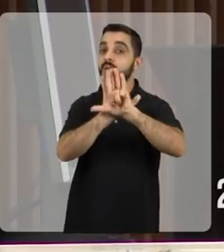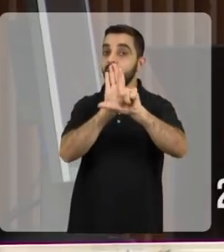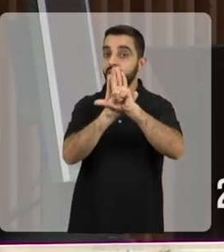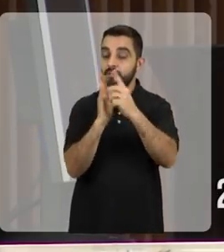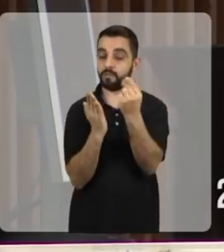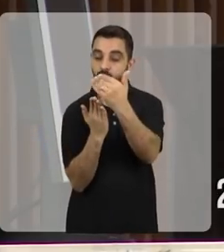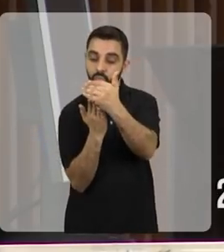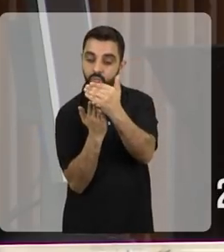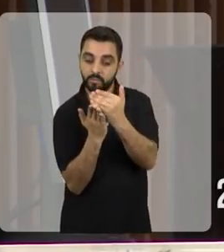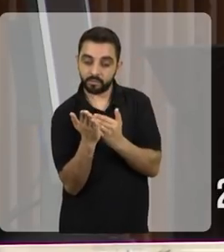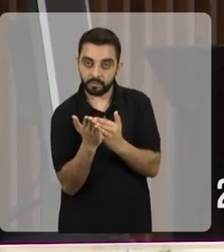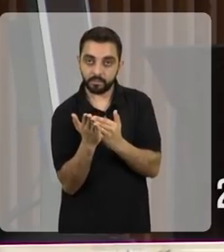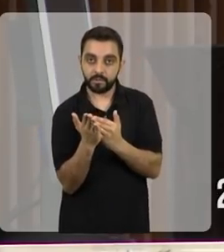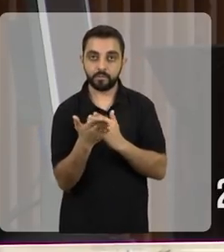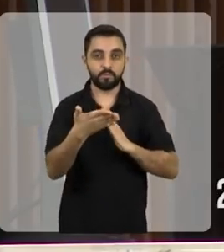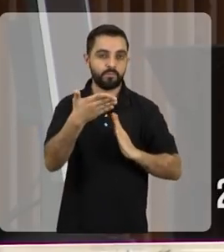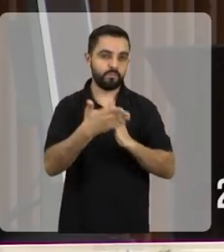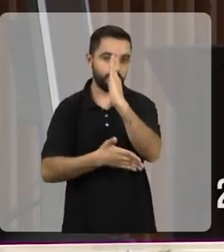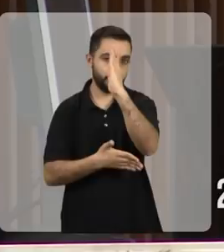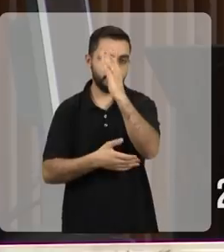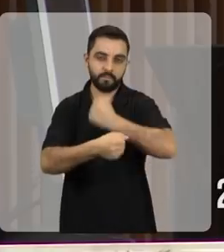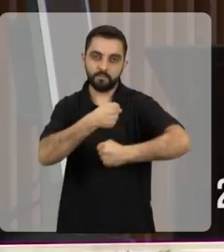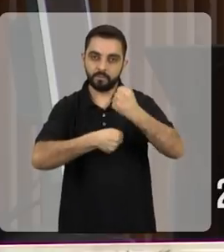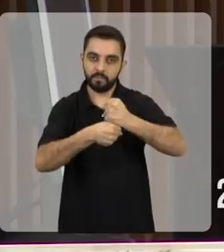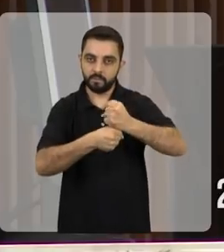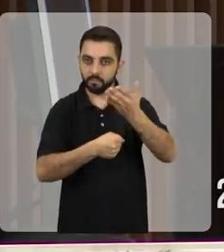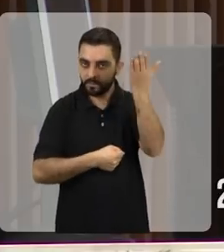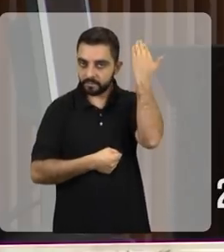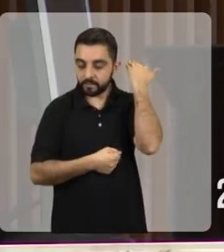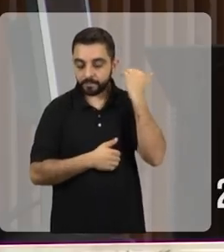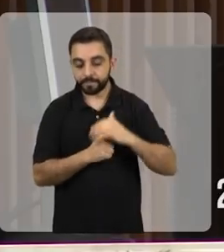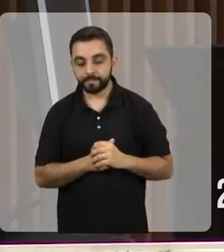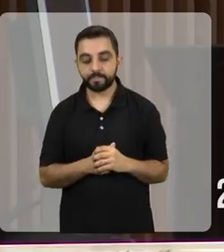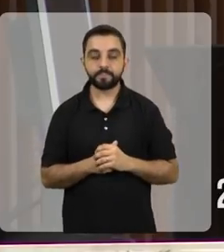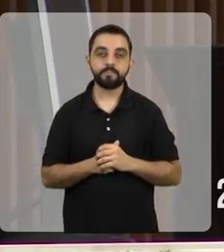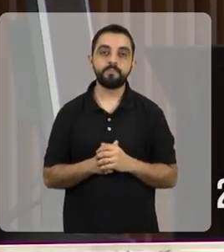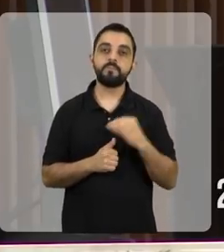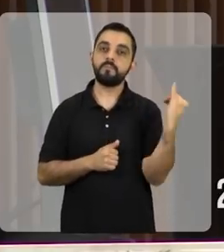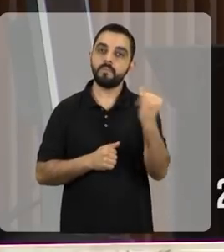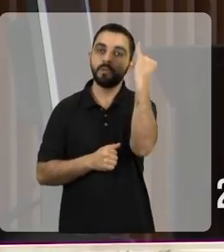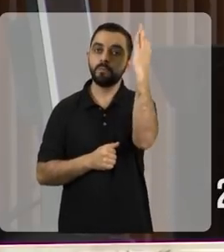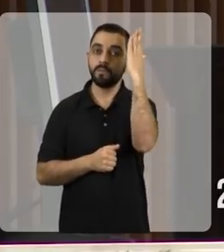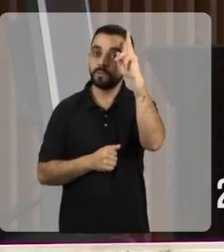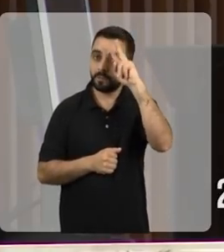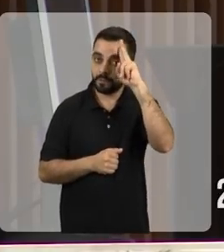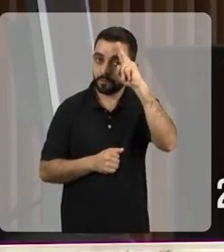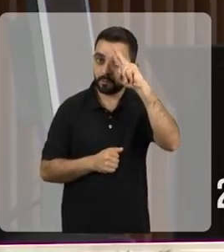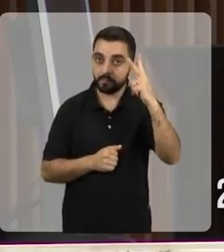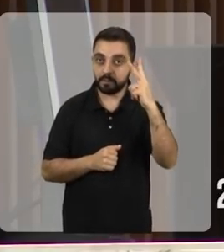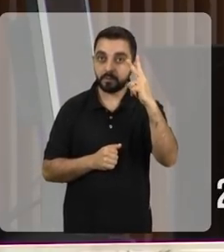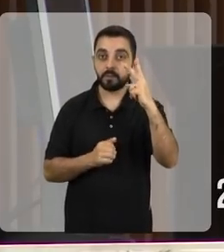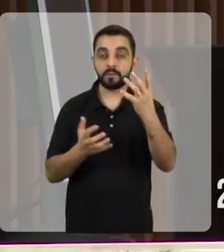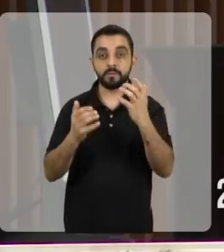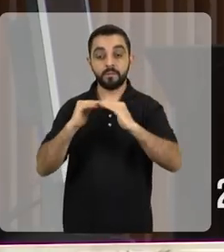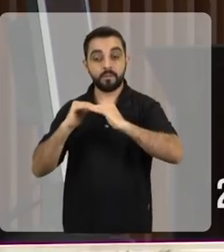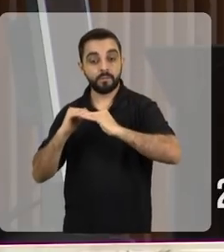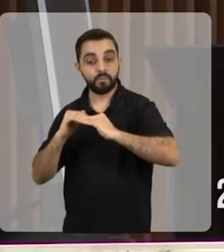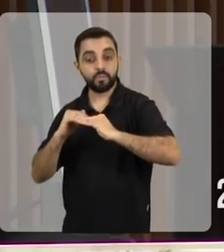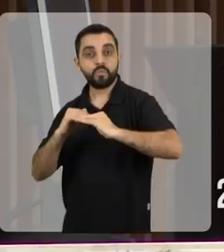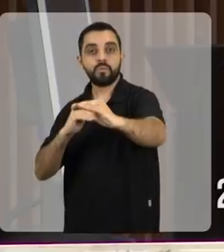anual aprovada ano passado e é importante que a gente lembre da centralidade